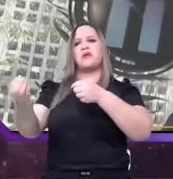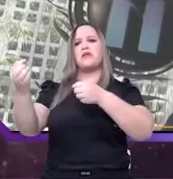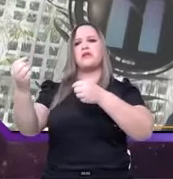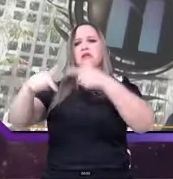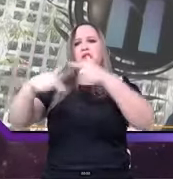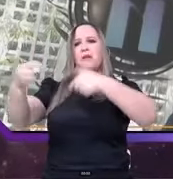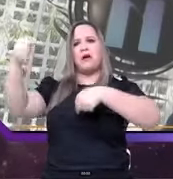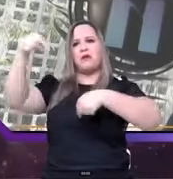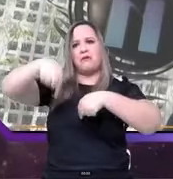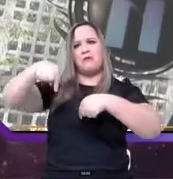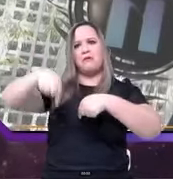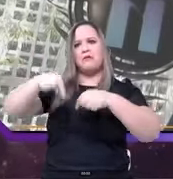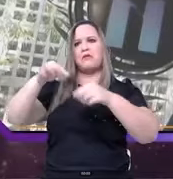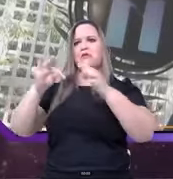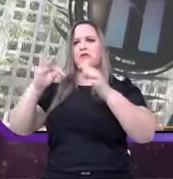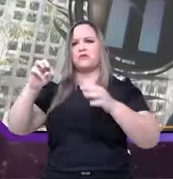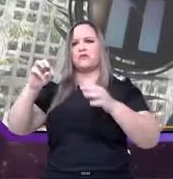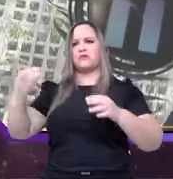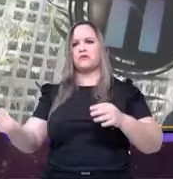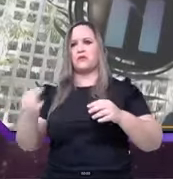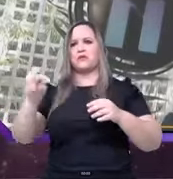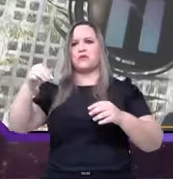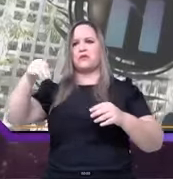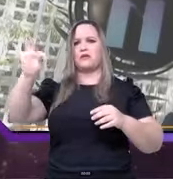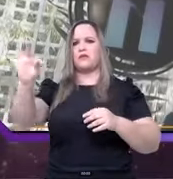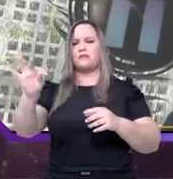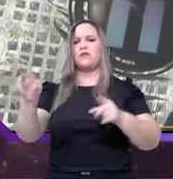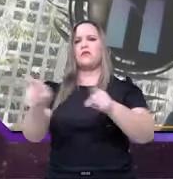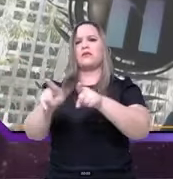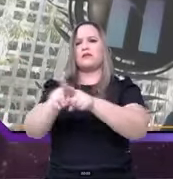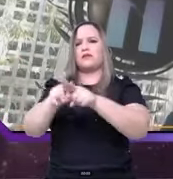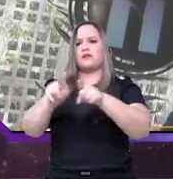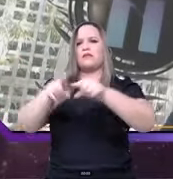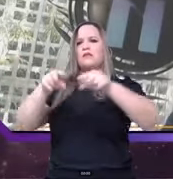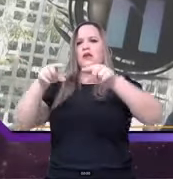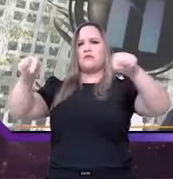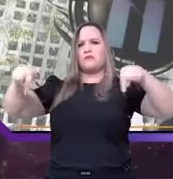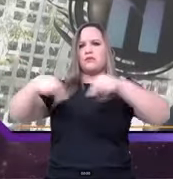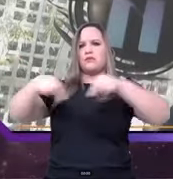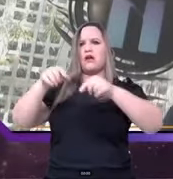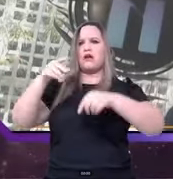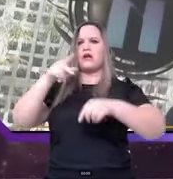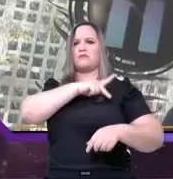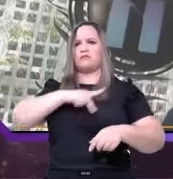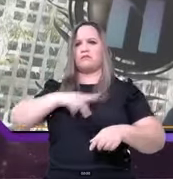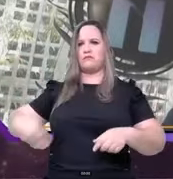Conselho Nacional de Justiça, dentre outras instituições públicas e privadas em todo o mundo.